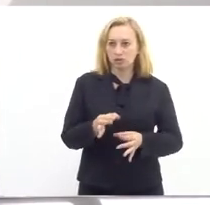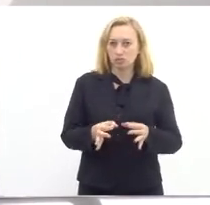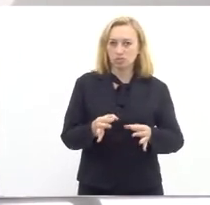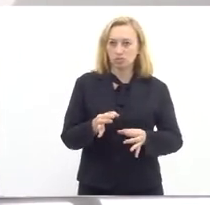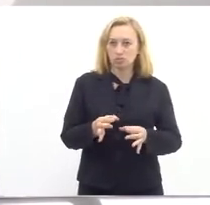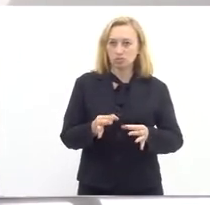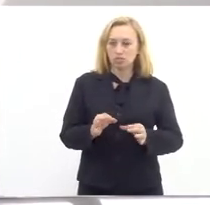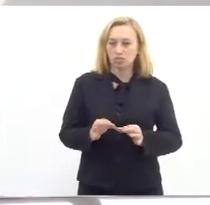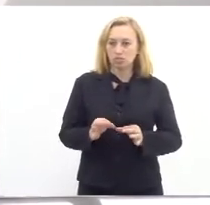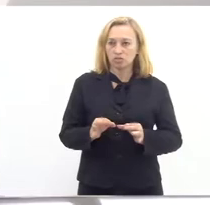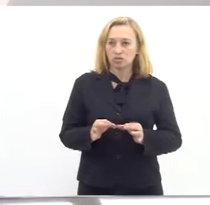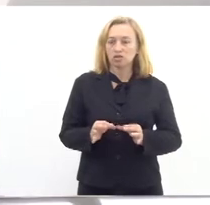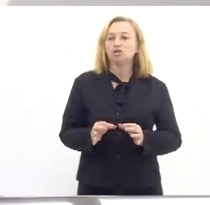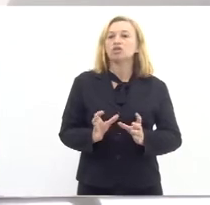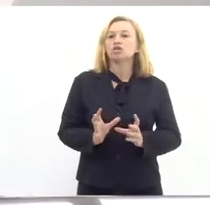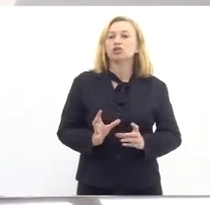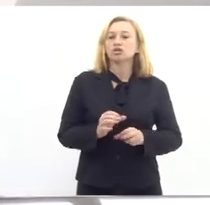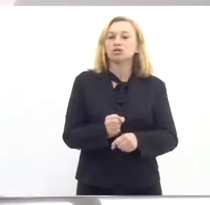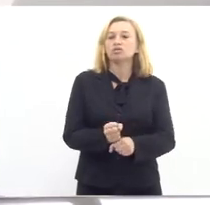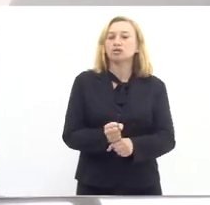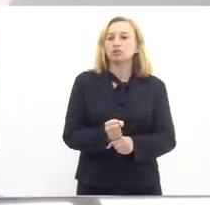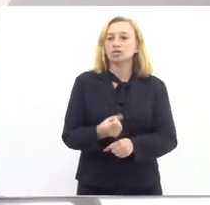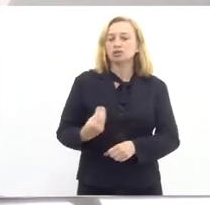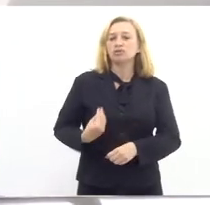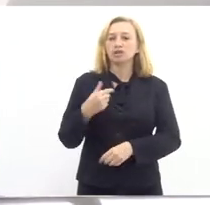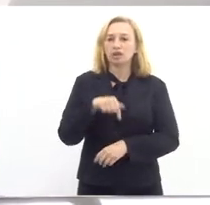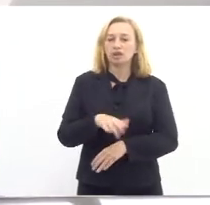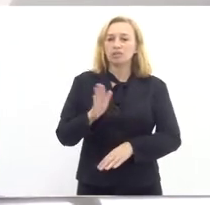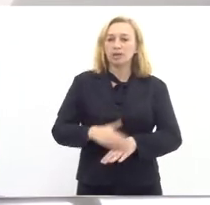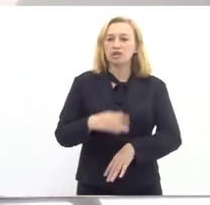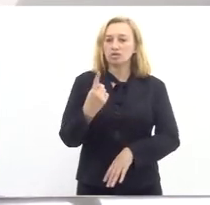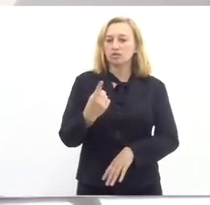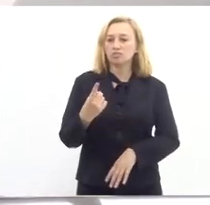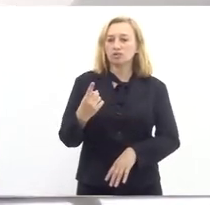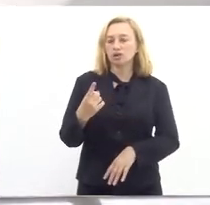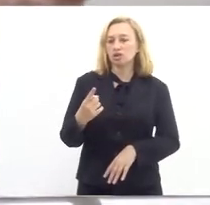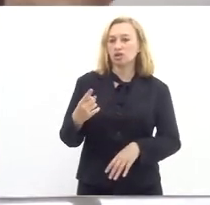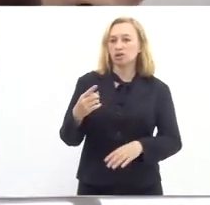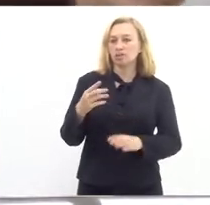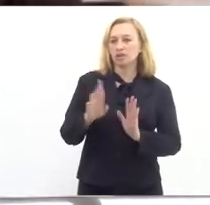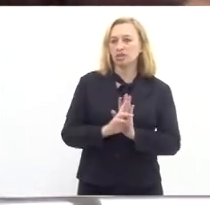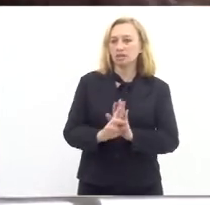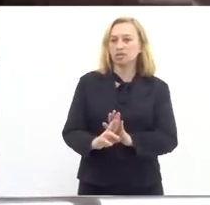André Assis Moreira, que está presente aqui. Mais um representante, que é o técnico.